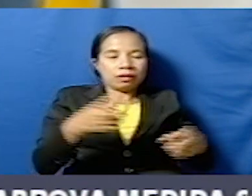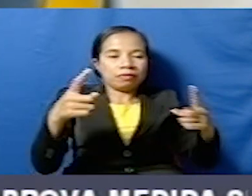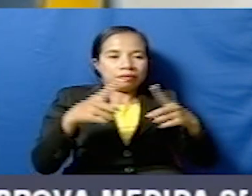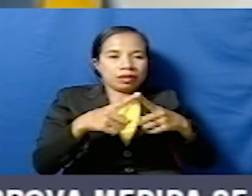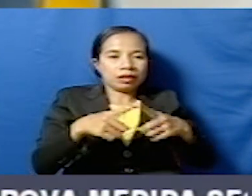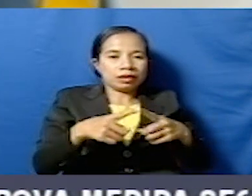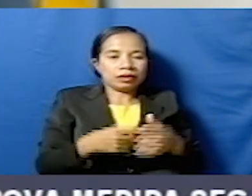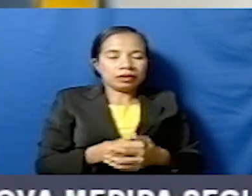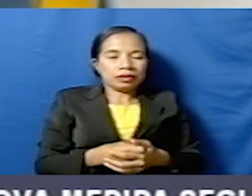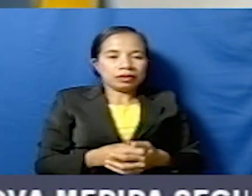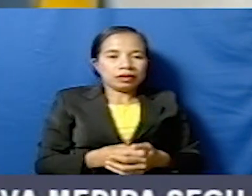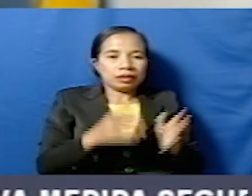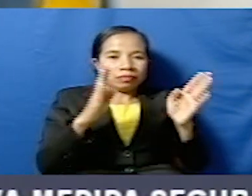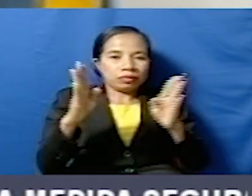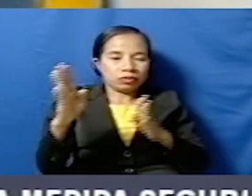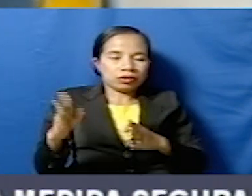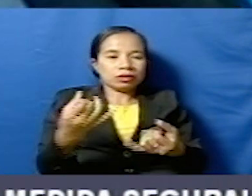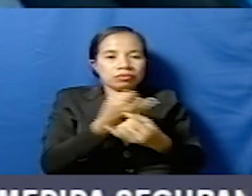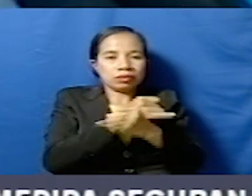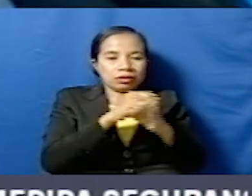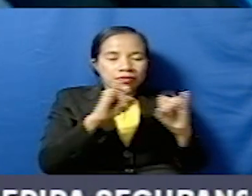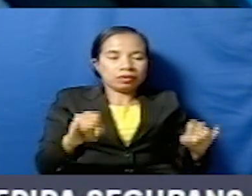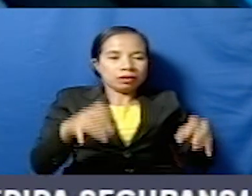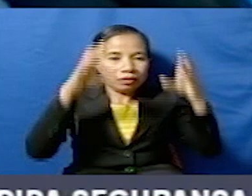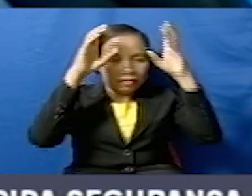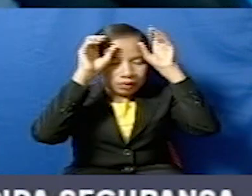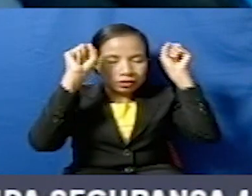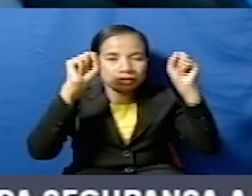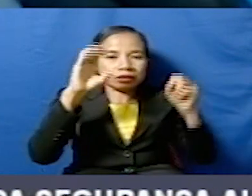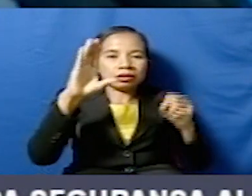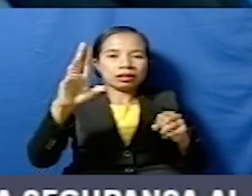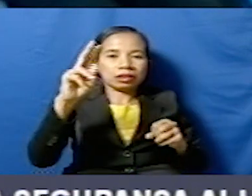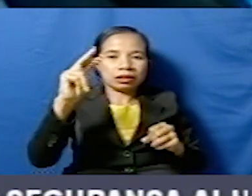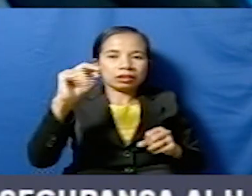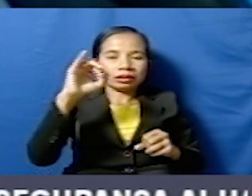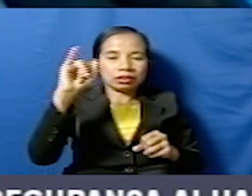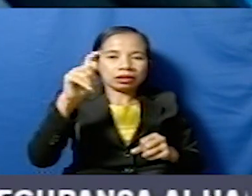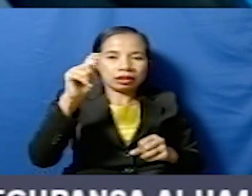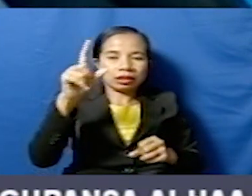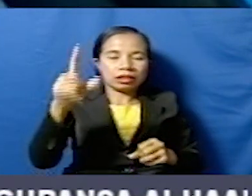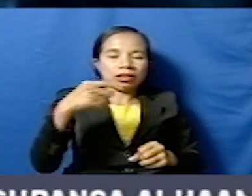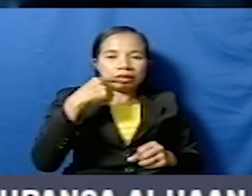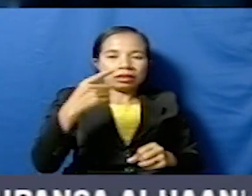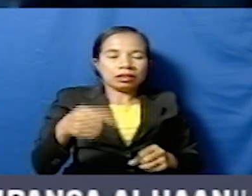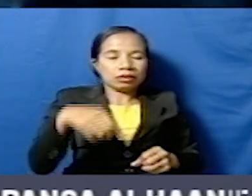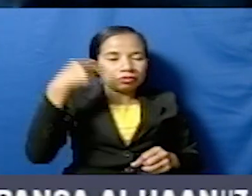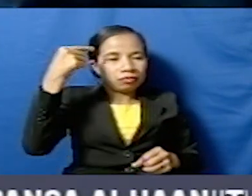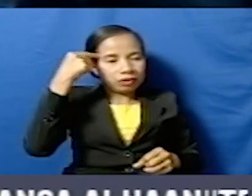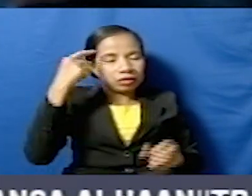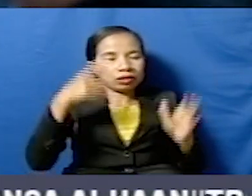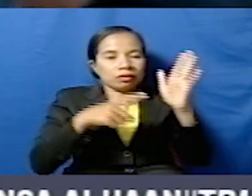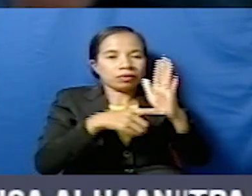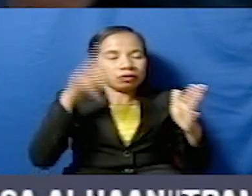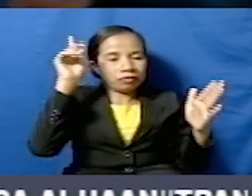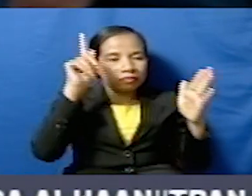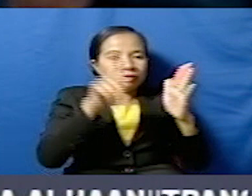Itania o processo da Timor da independência. Presidente CNZTL Suzerre, governo atua presente imagem